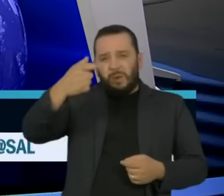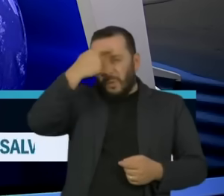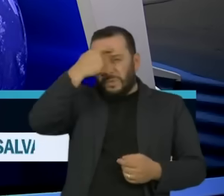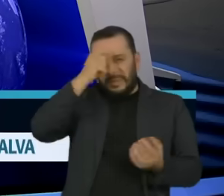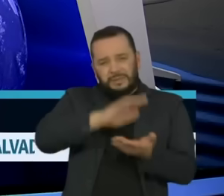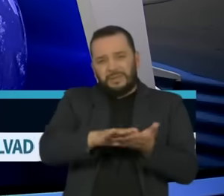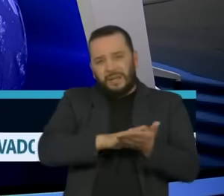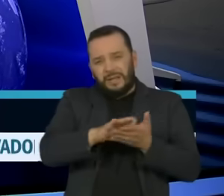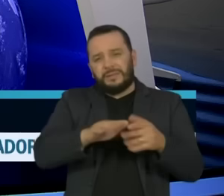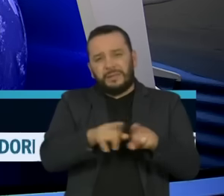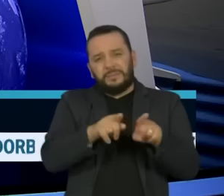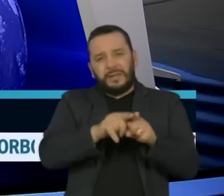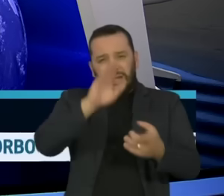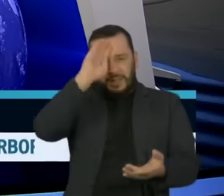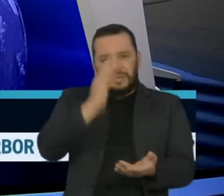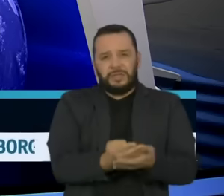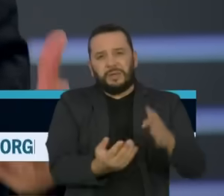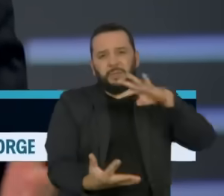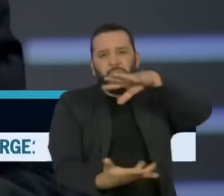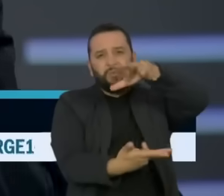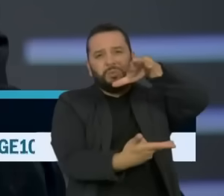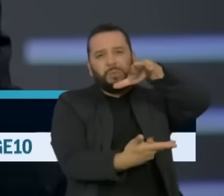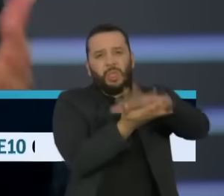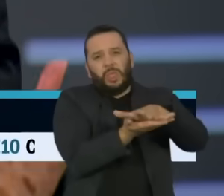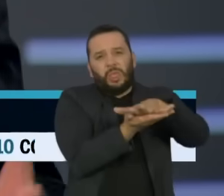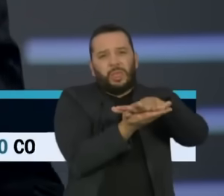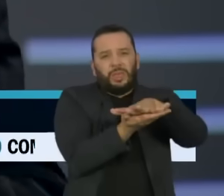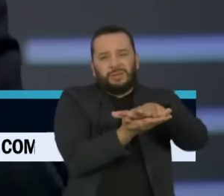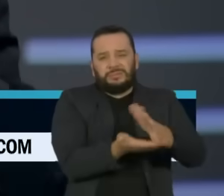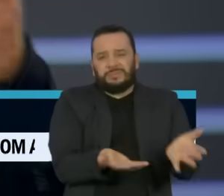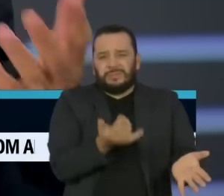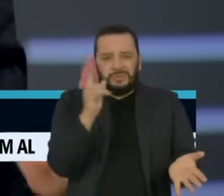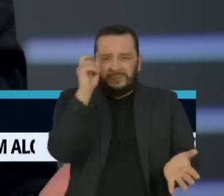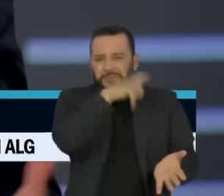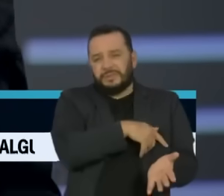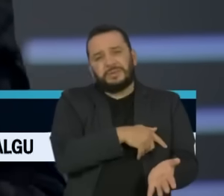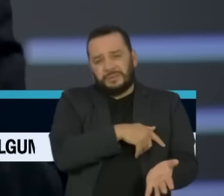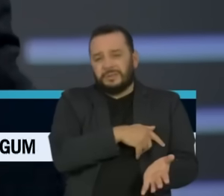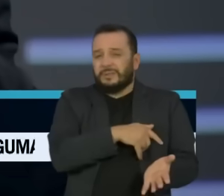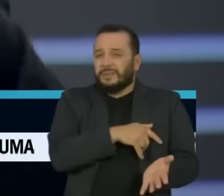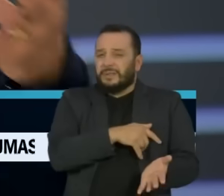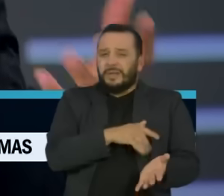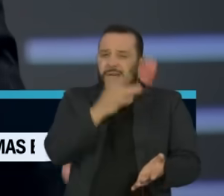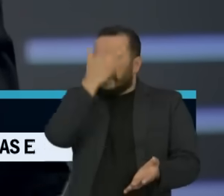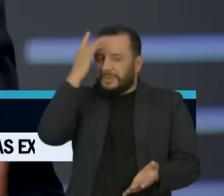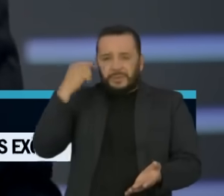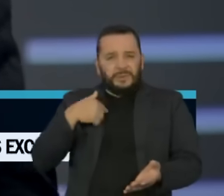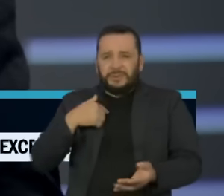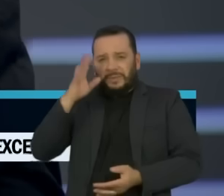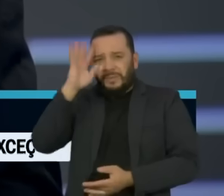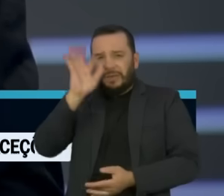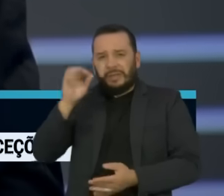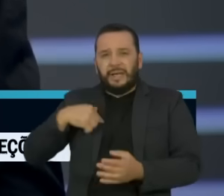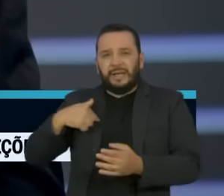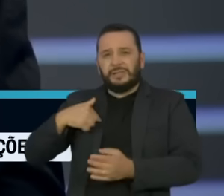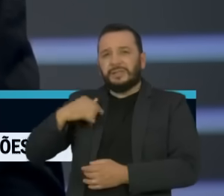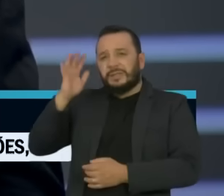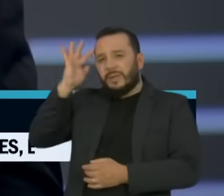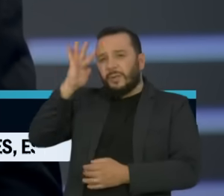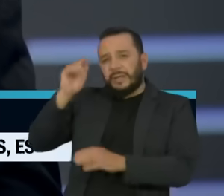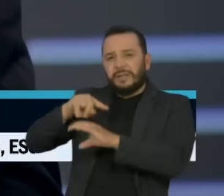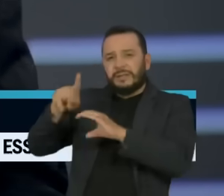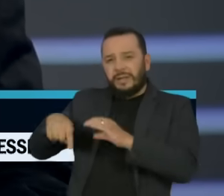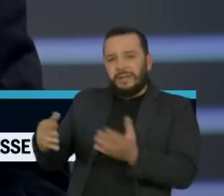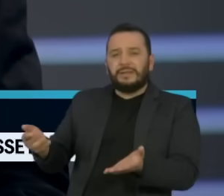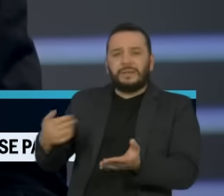o senso comum tem senso comum que a gente fala são as pessoas que não praticam, não entendem de teoria da ciência, não entendem de ciência, tem um olhar